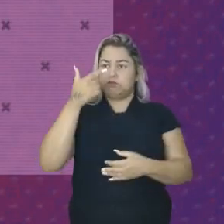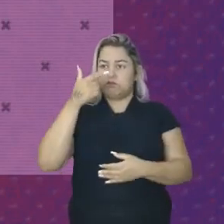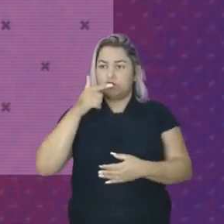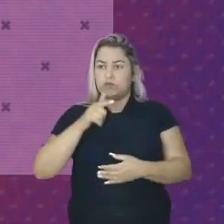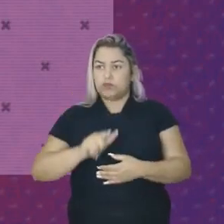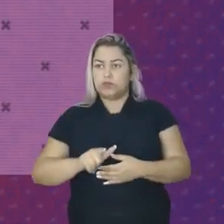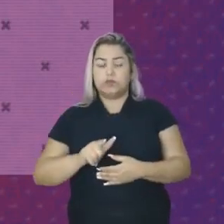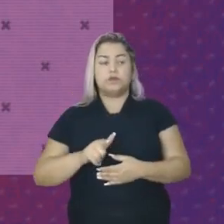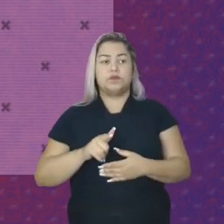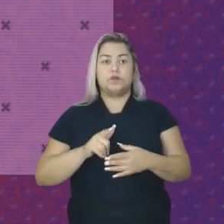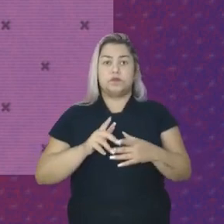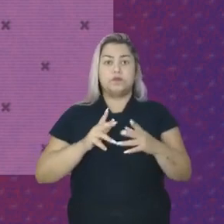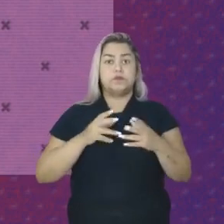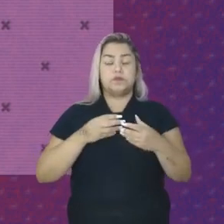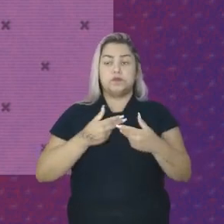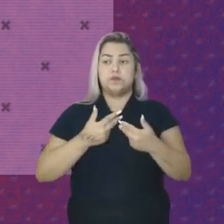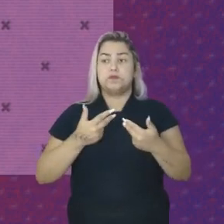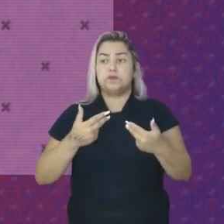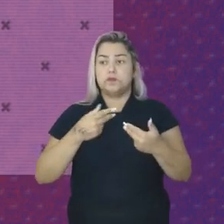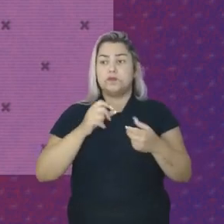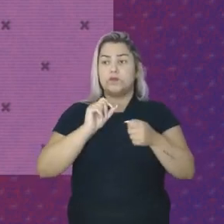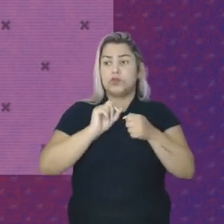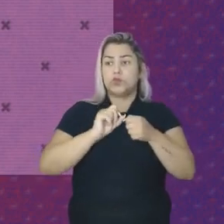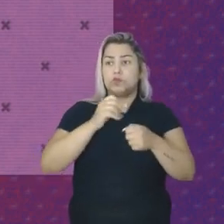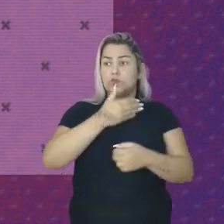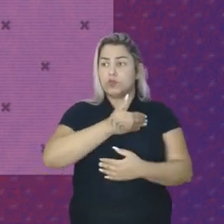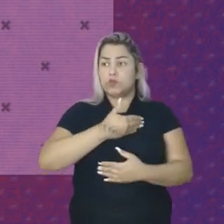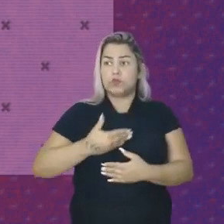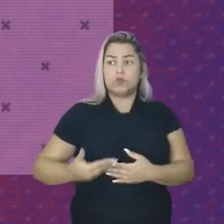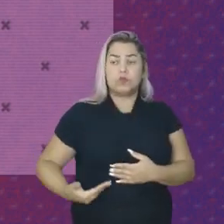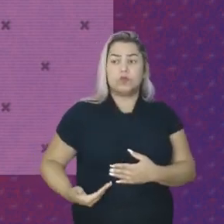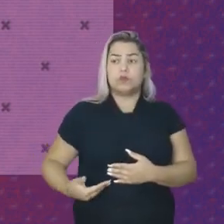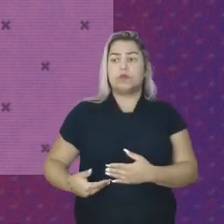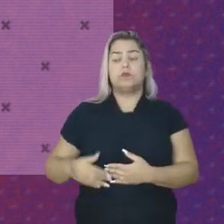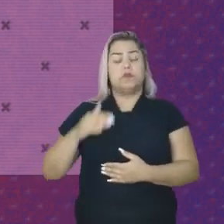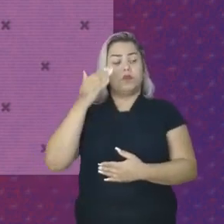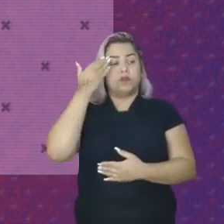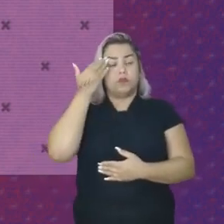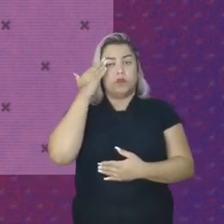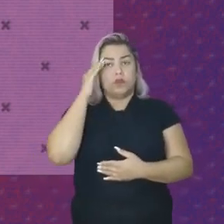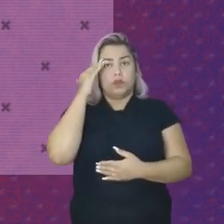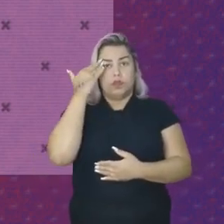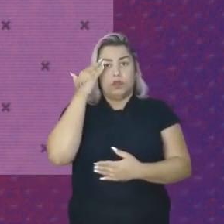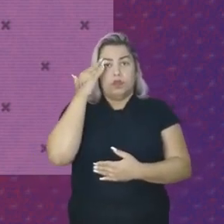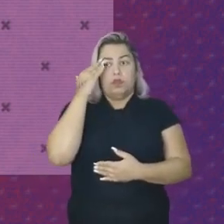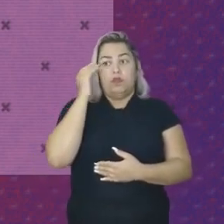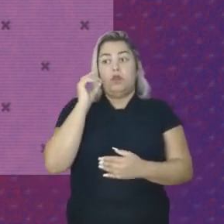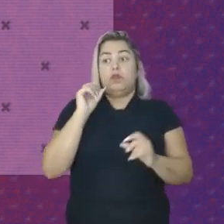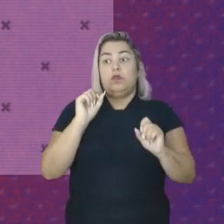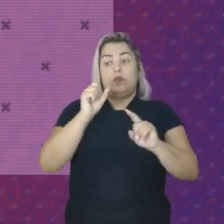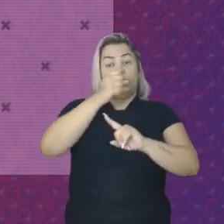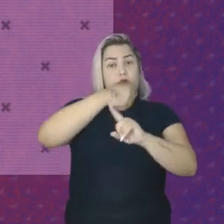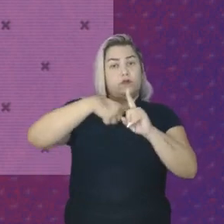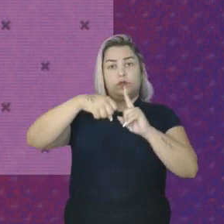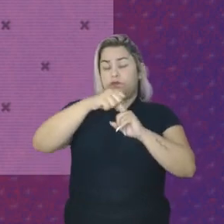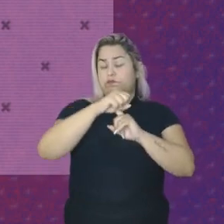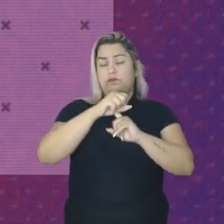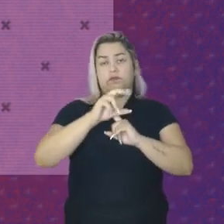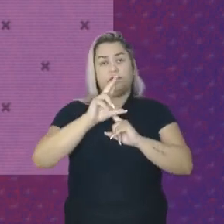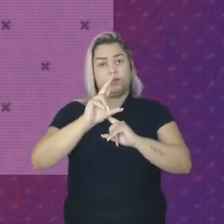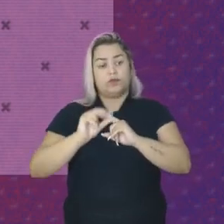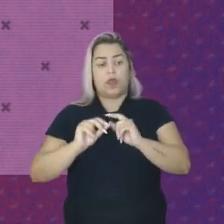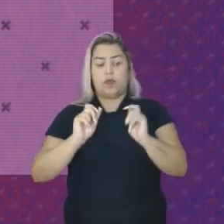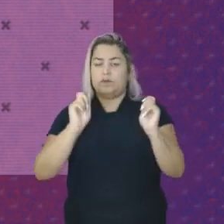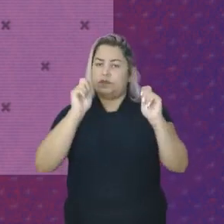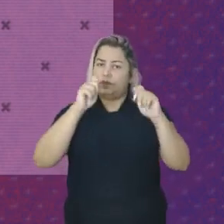essa proeza de fazer os governantes compreenderem que a sociedade não está